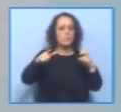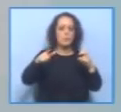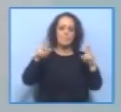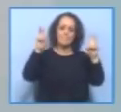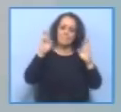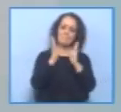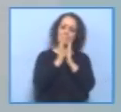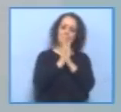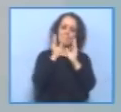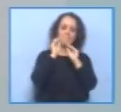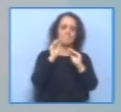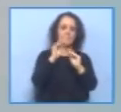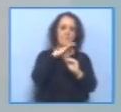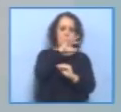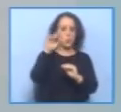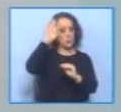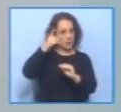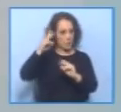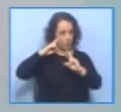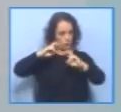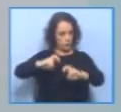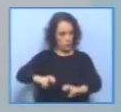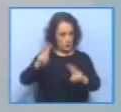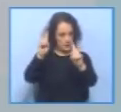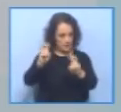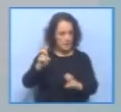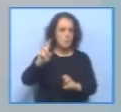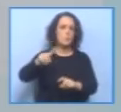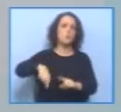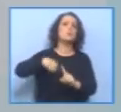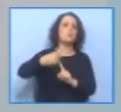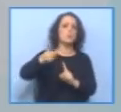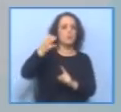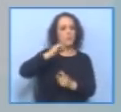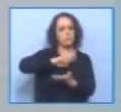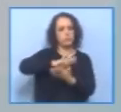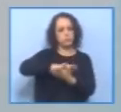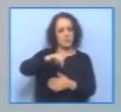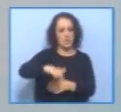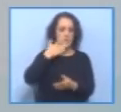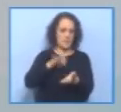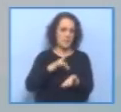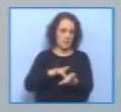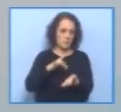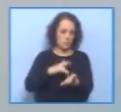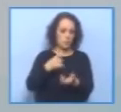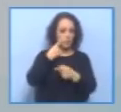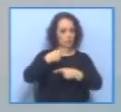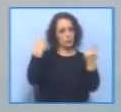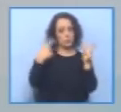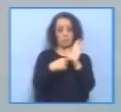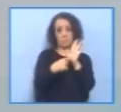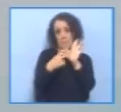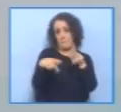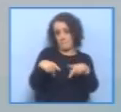livro, onde faz a apresentação do método. Que novidade ele traz e motivou o seu interesse? Portanto,